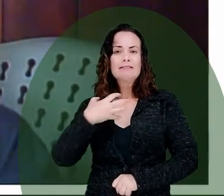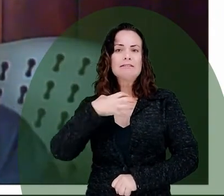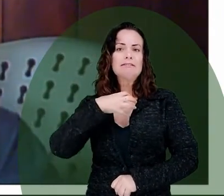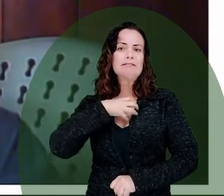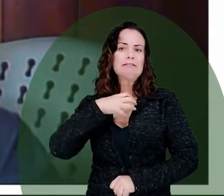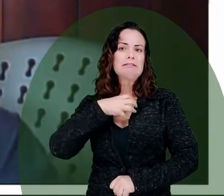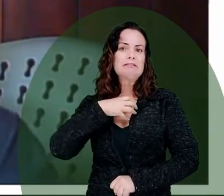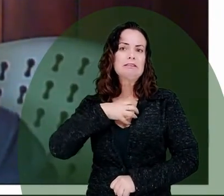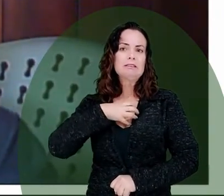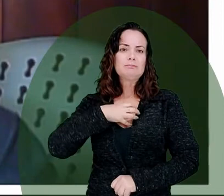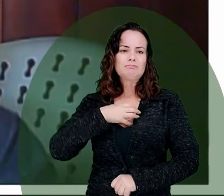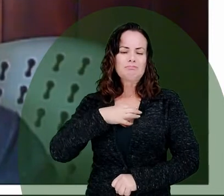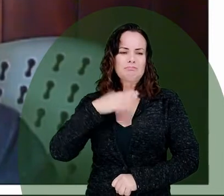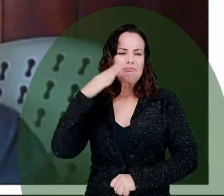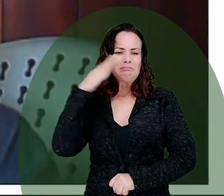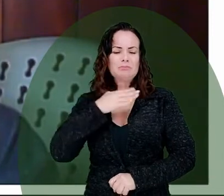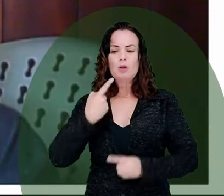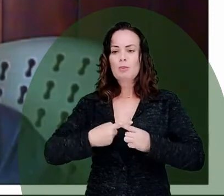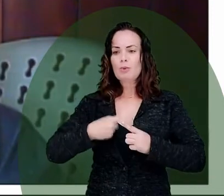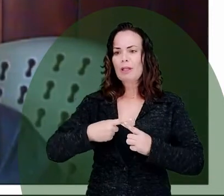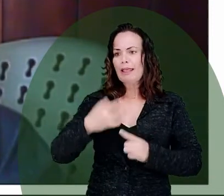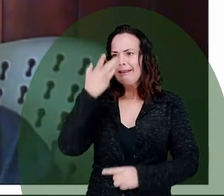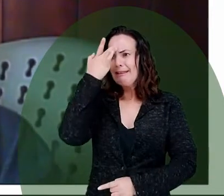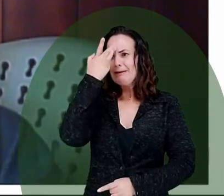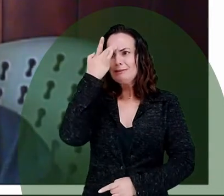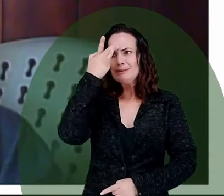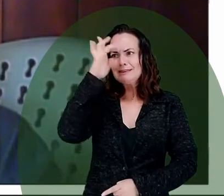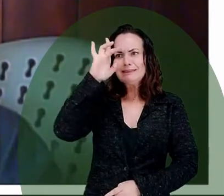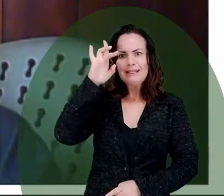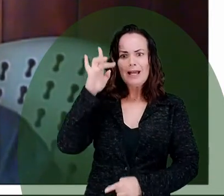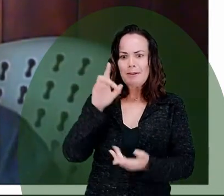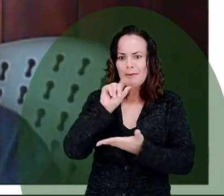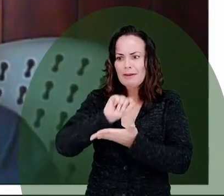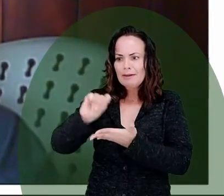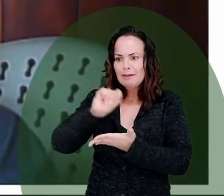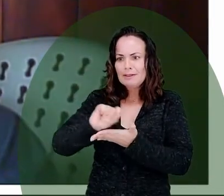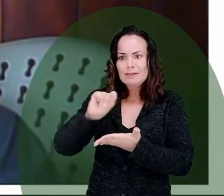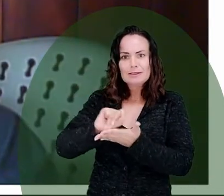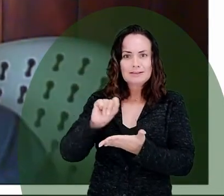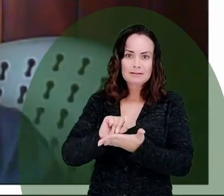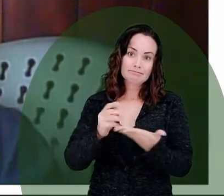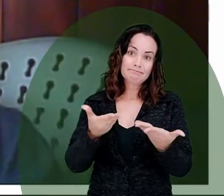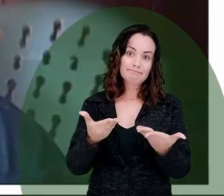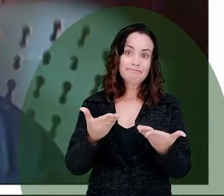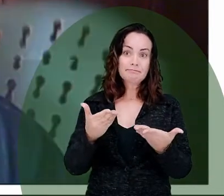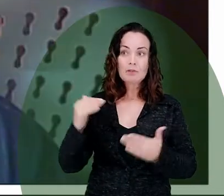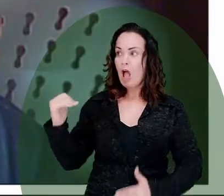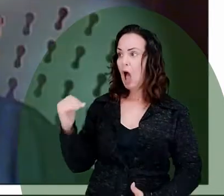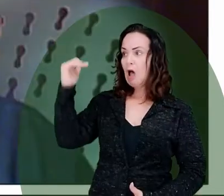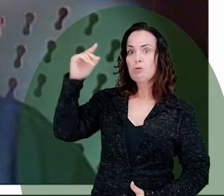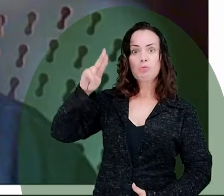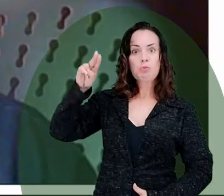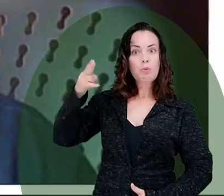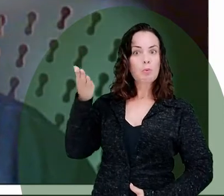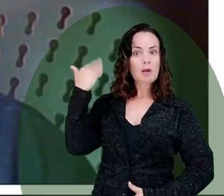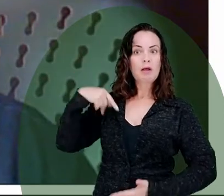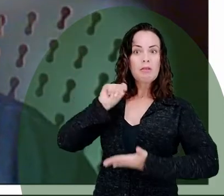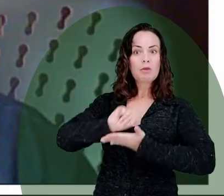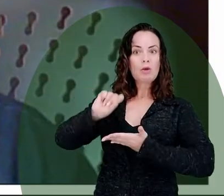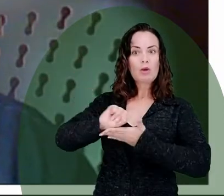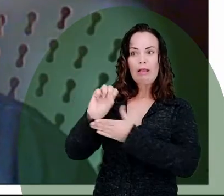sabe escrever. E para um adulto que nunca escreveu, a coordenação motora fina para escrever é